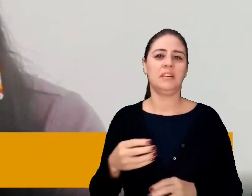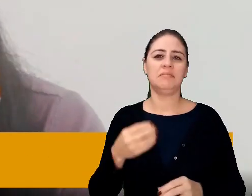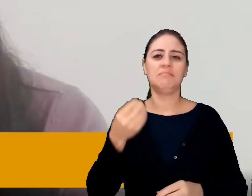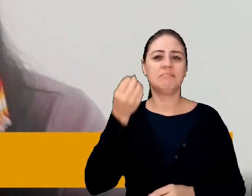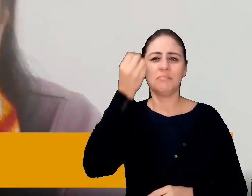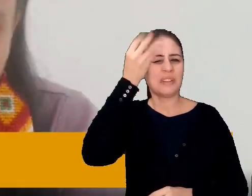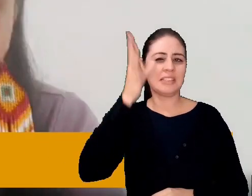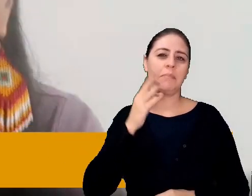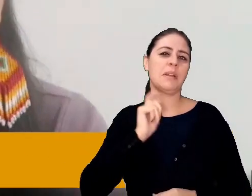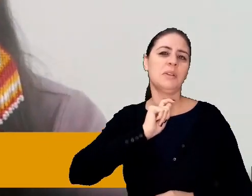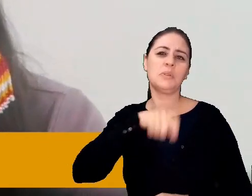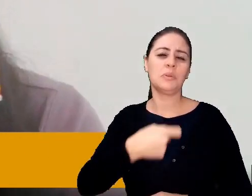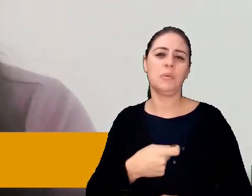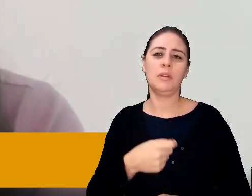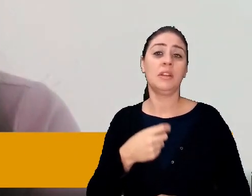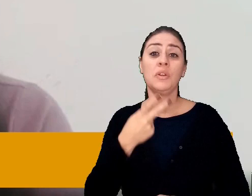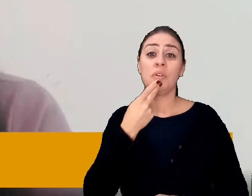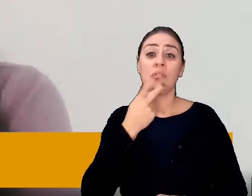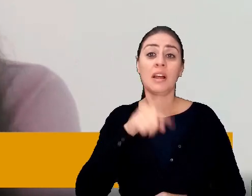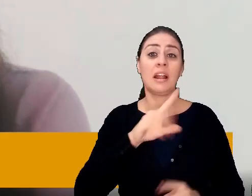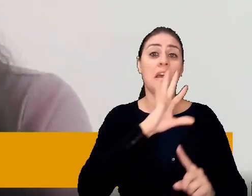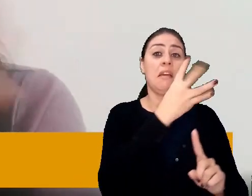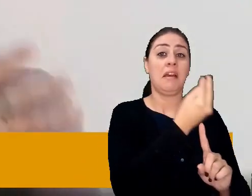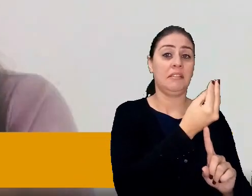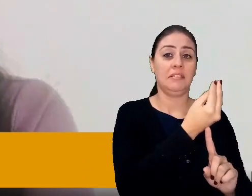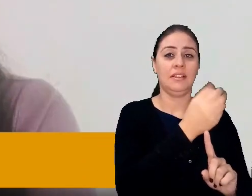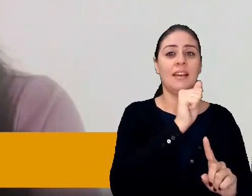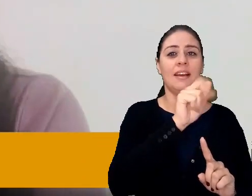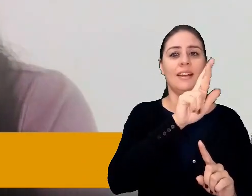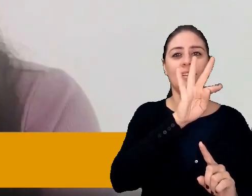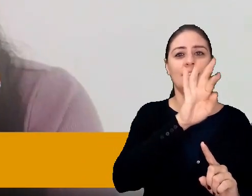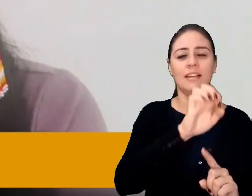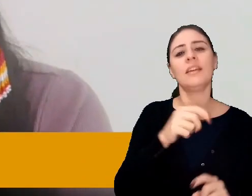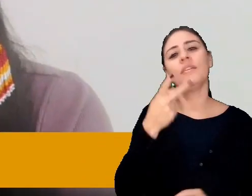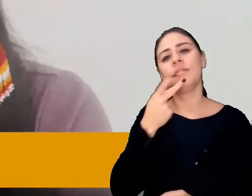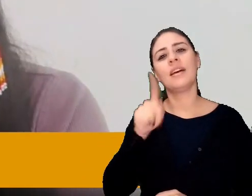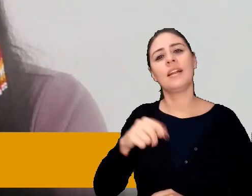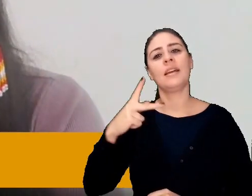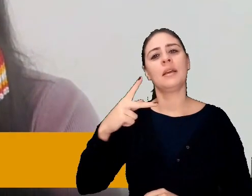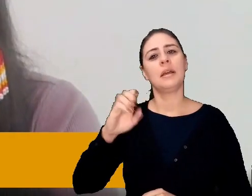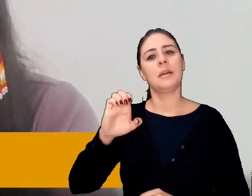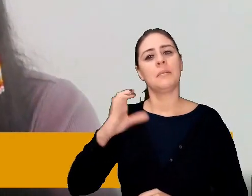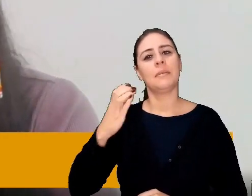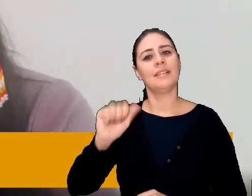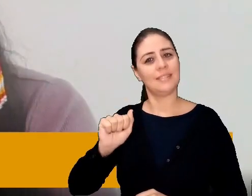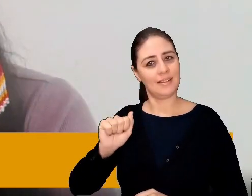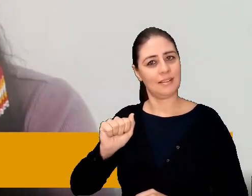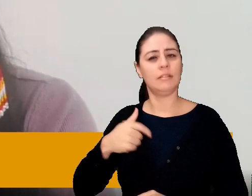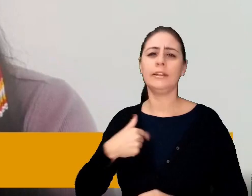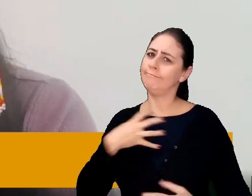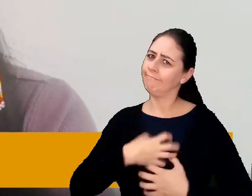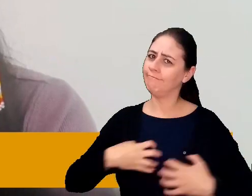não chamam nem de arte ou artesanato, elas chamam de peça. Nossa, isso me incomoda muito. Eu lembro que quando eu estava um pouco antes